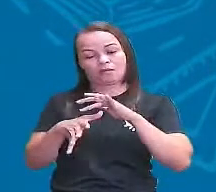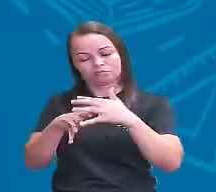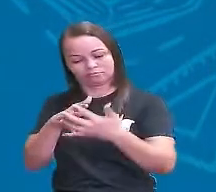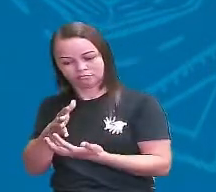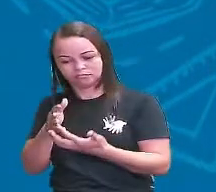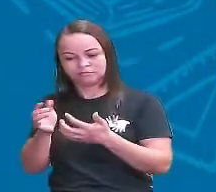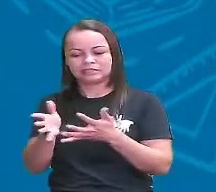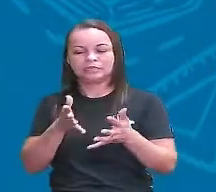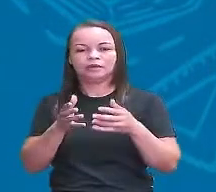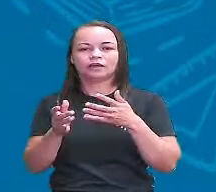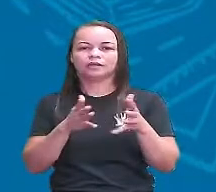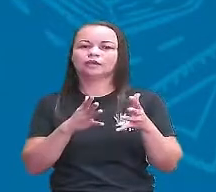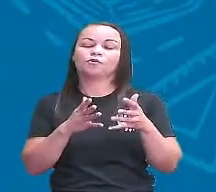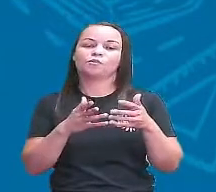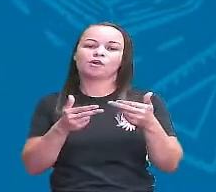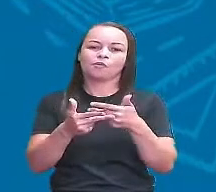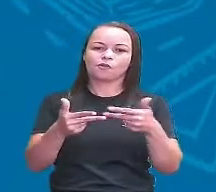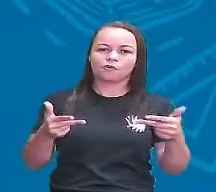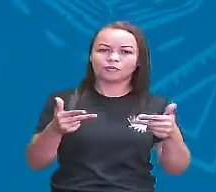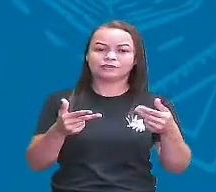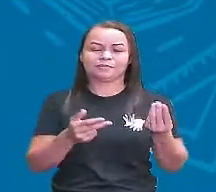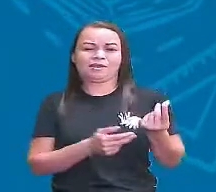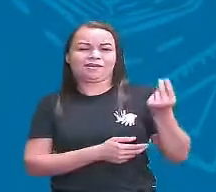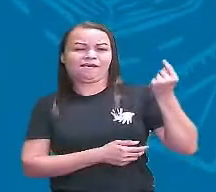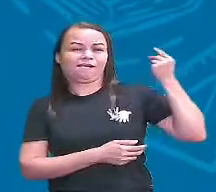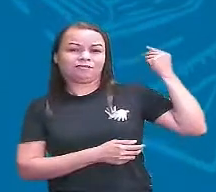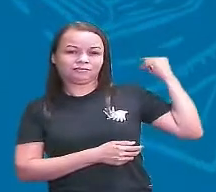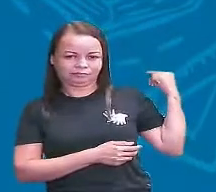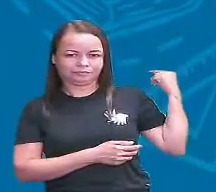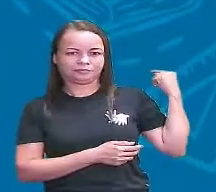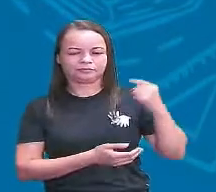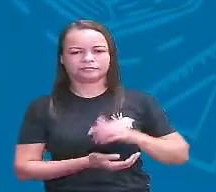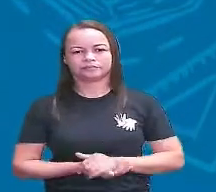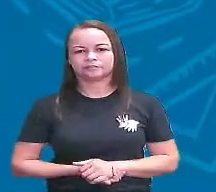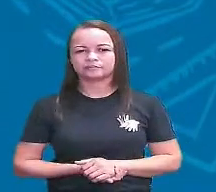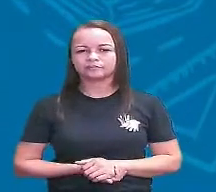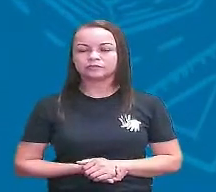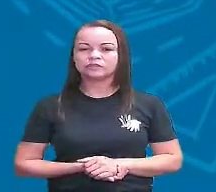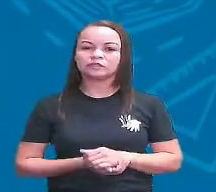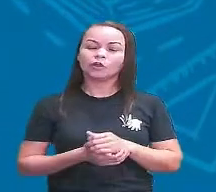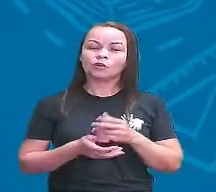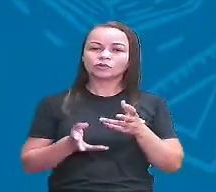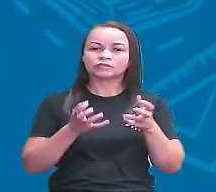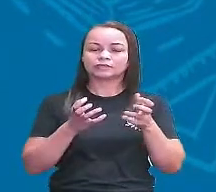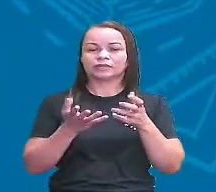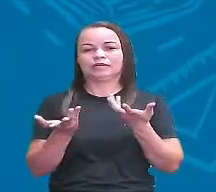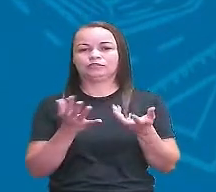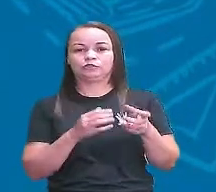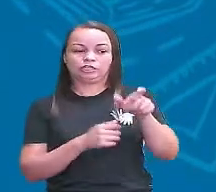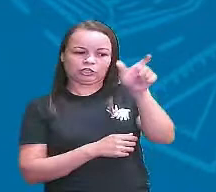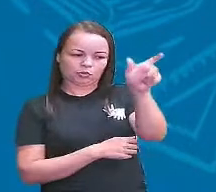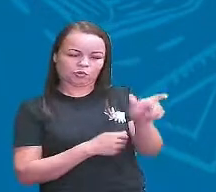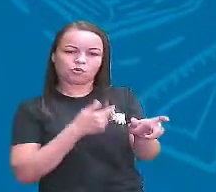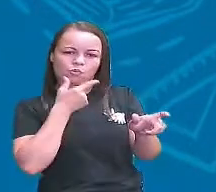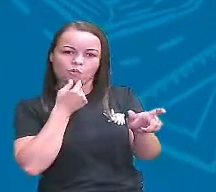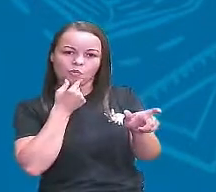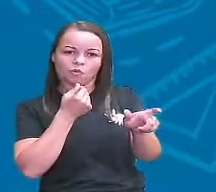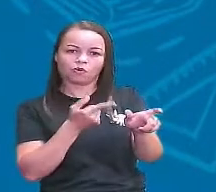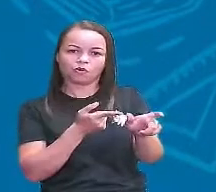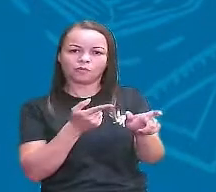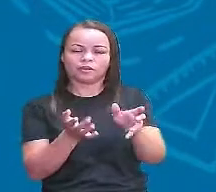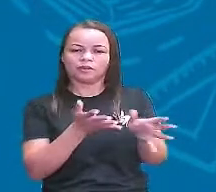Antiga, é uma coisa muito antiga. Perceberam que o homem que consideramos o pai da história